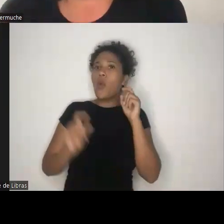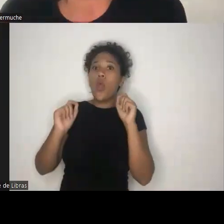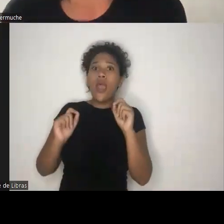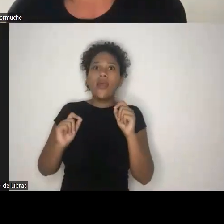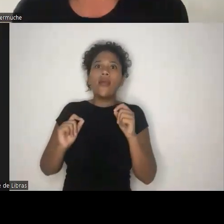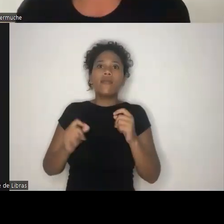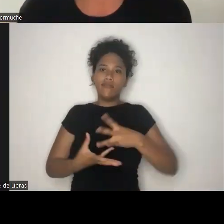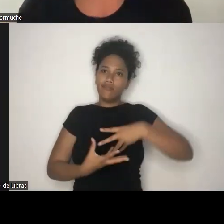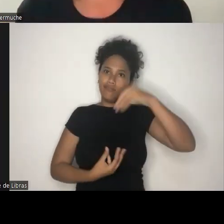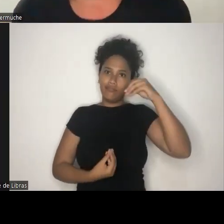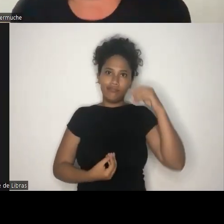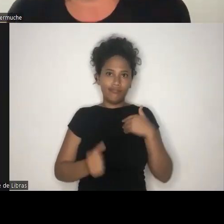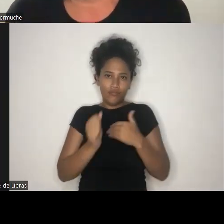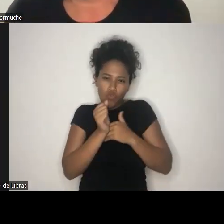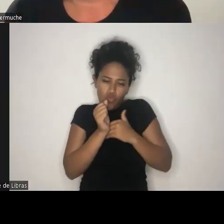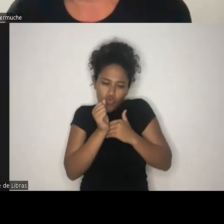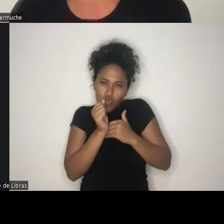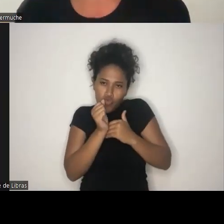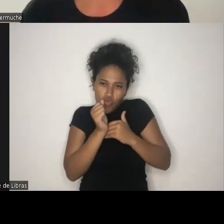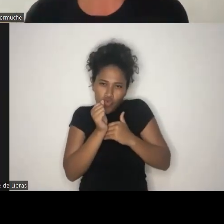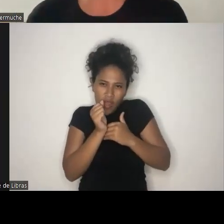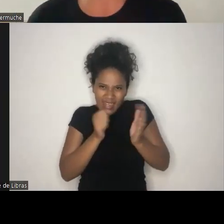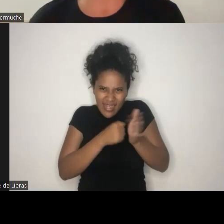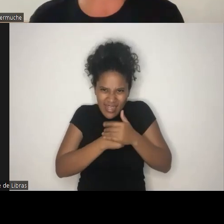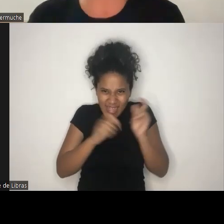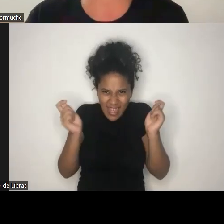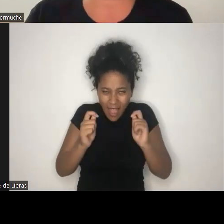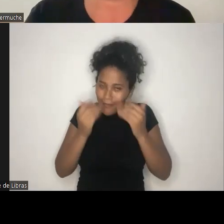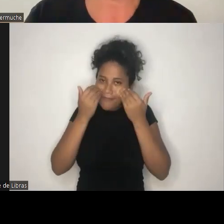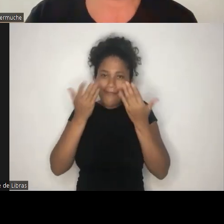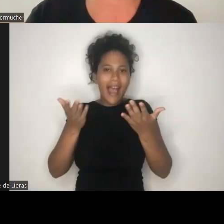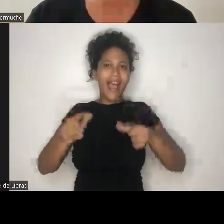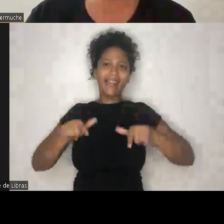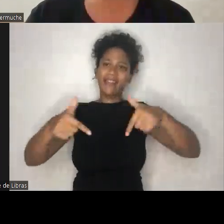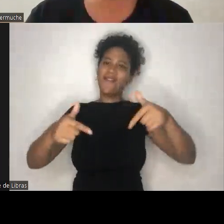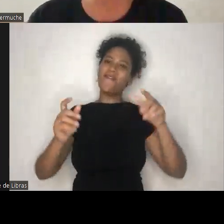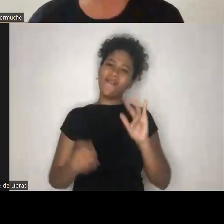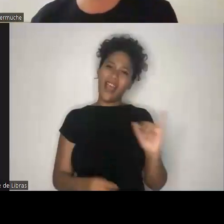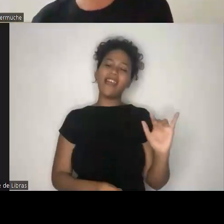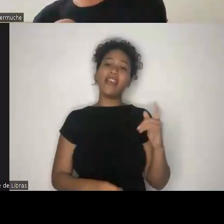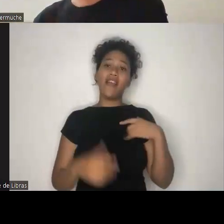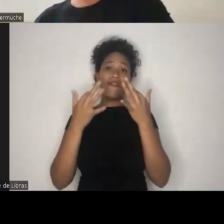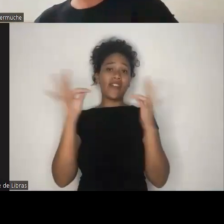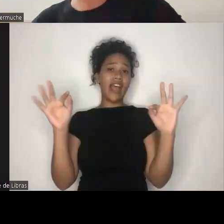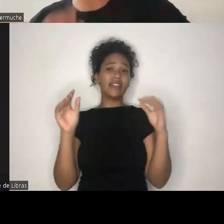tem segredo que o comportamento não revele eu botei essa frase para vocês porque nesse período eu comecei a estudar